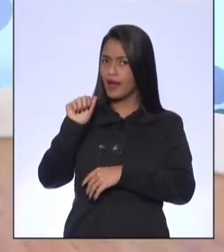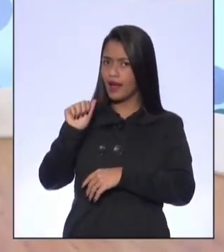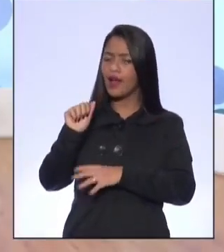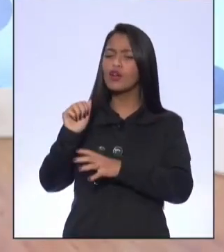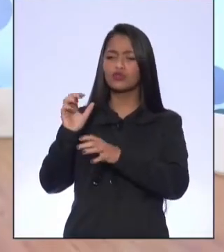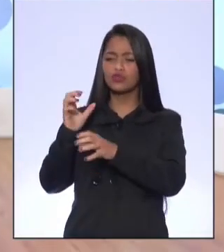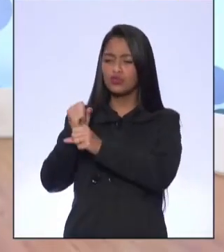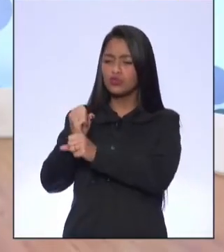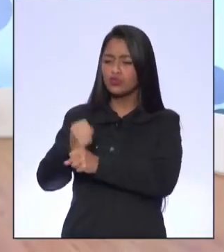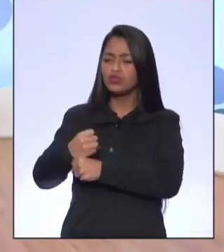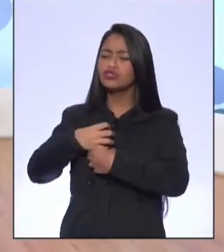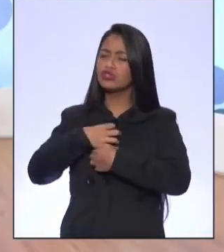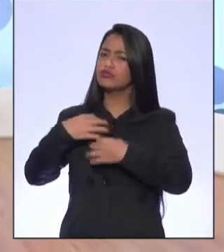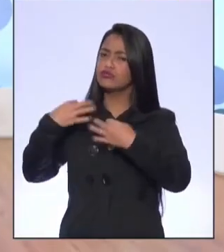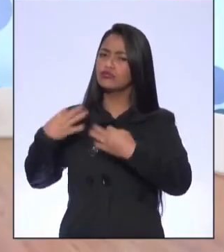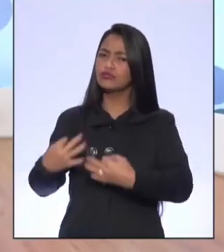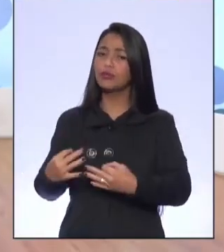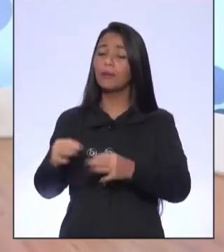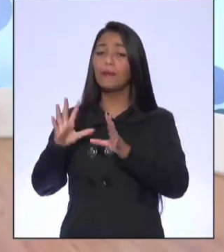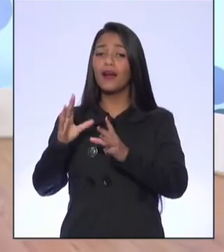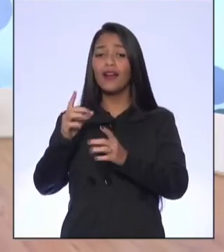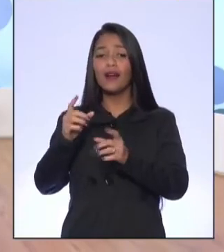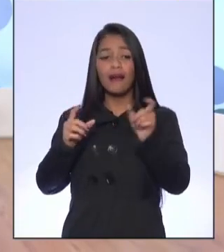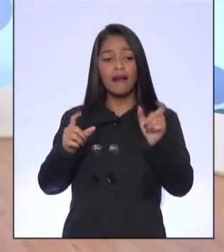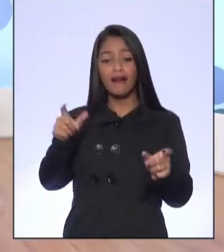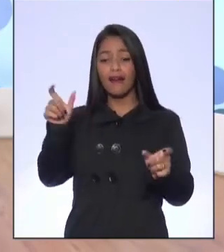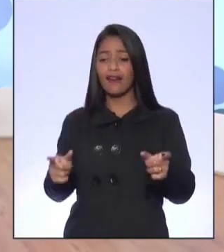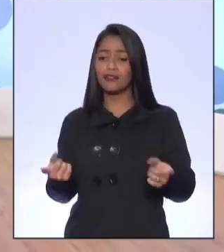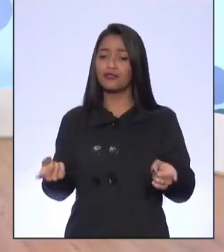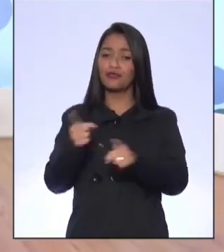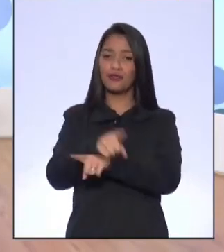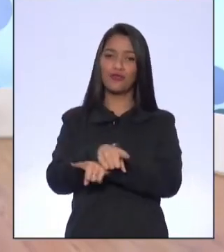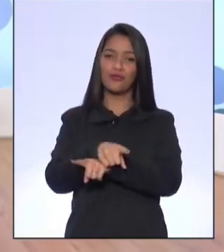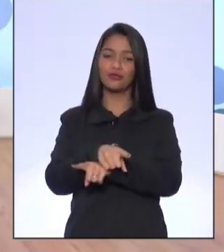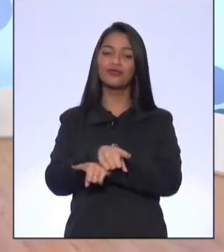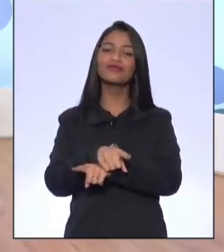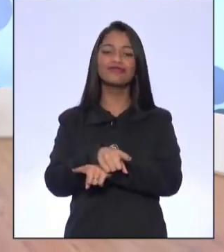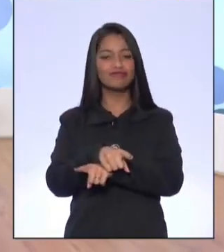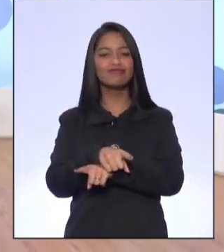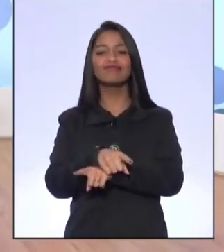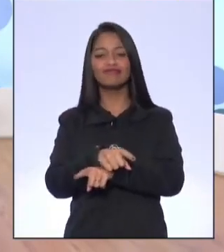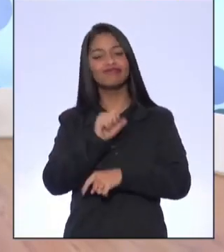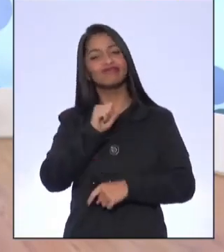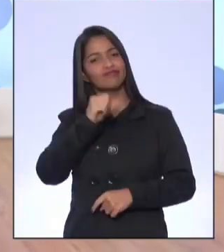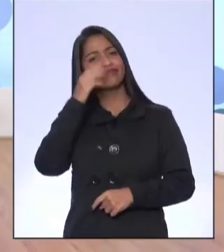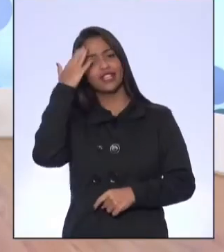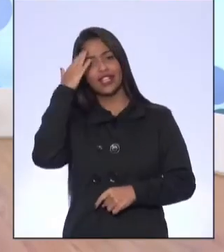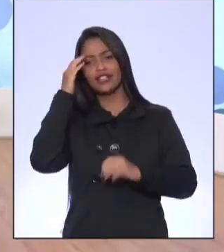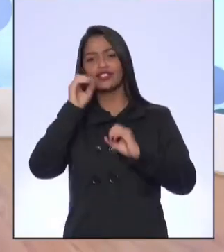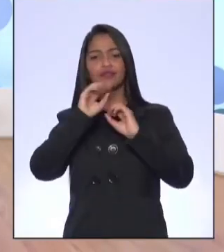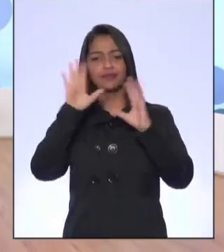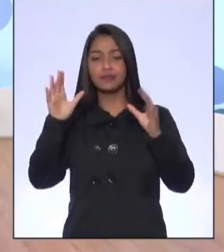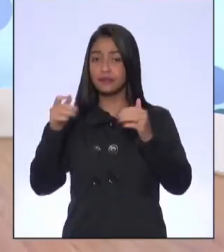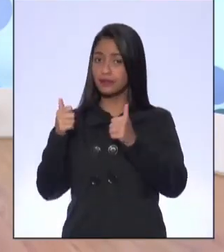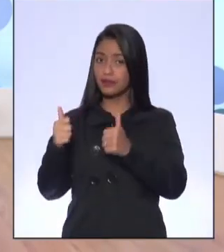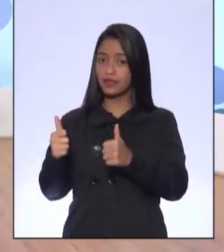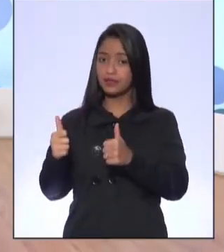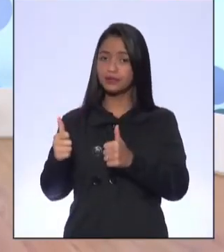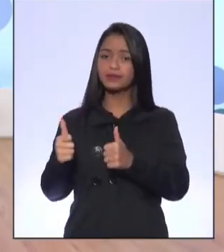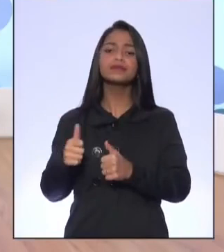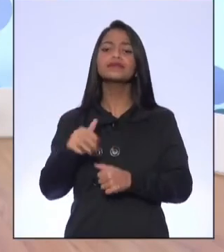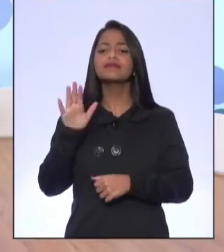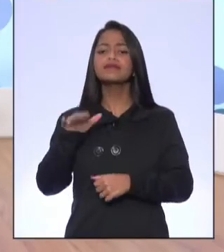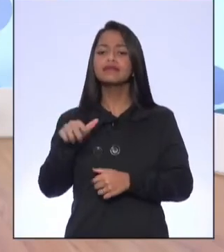certa, só talvez tenha errado qual pessoa tenha feito, né, Rafa? Ah, entendi, Jonas. Beleza? Ô, Jonas,